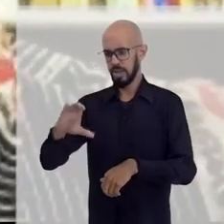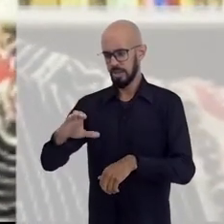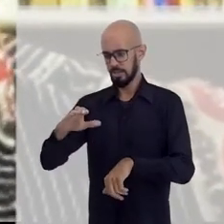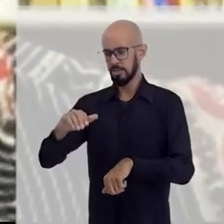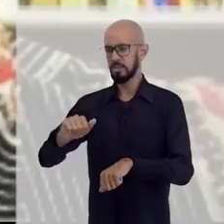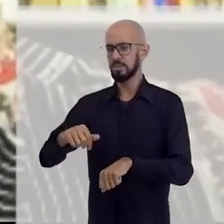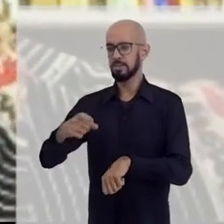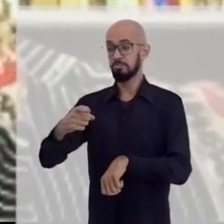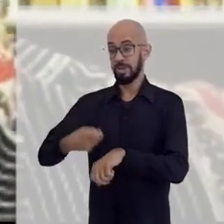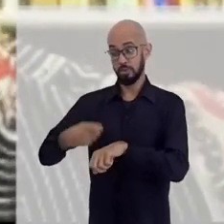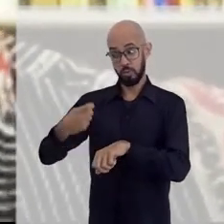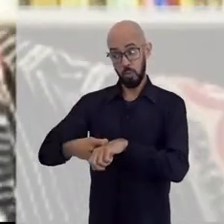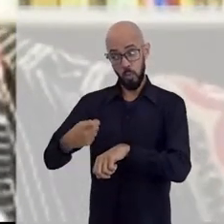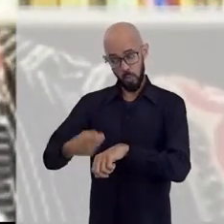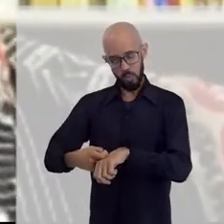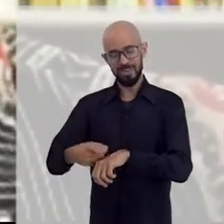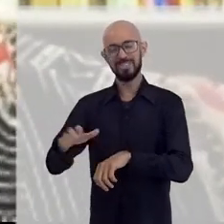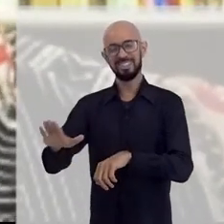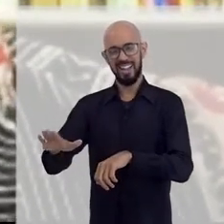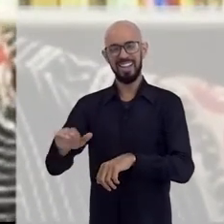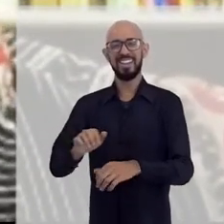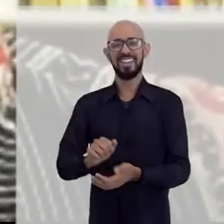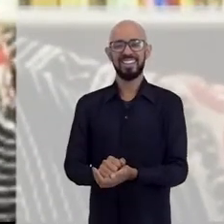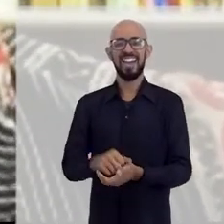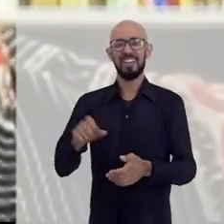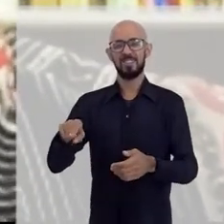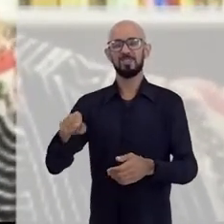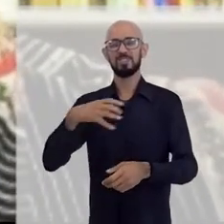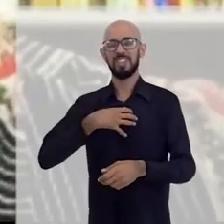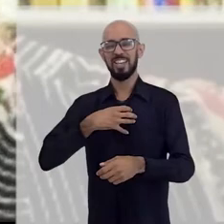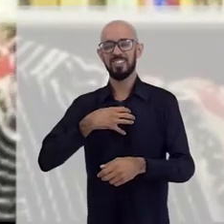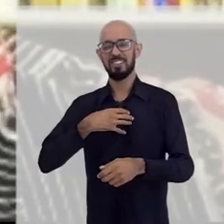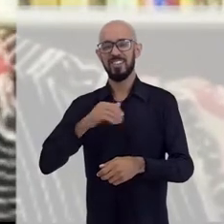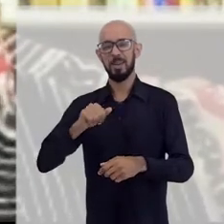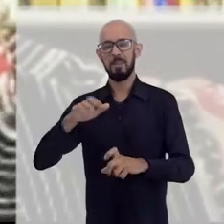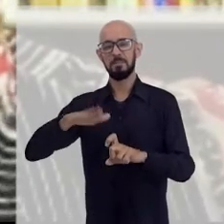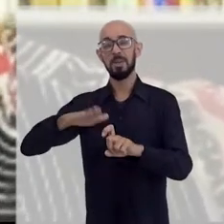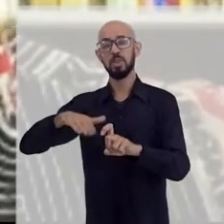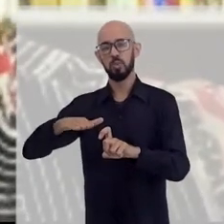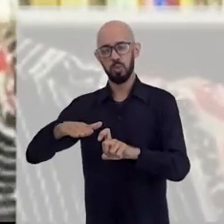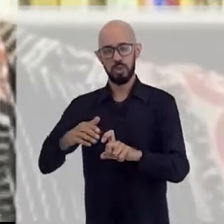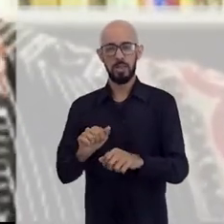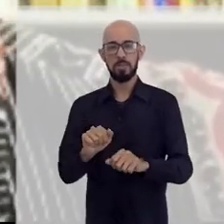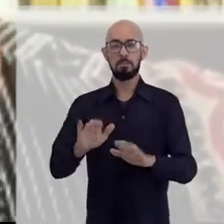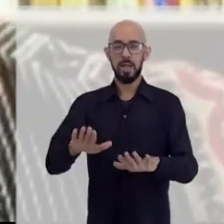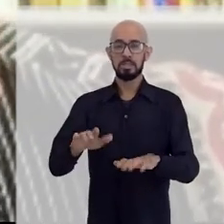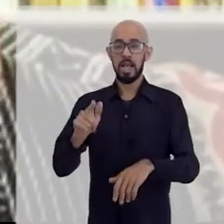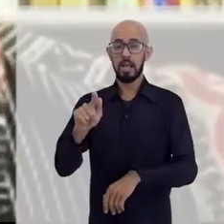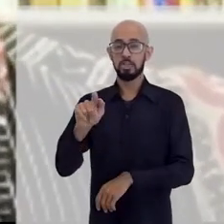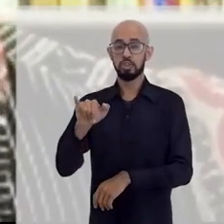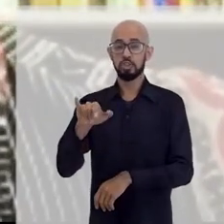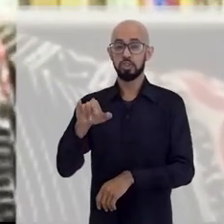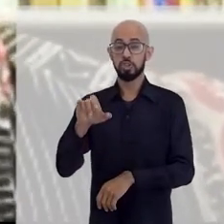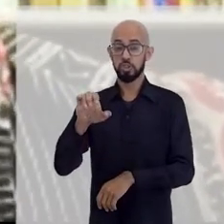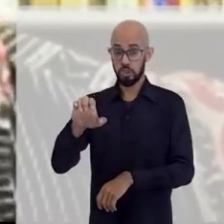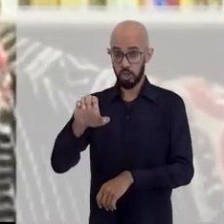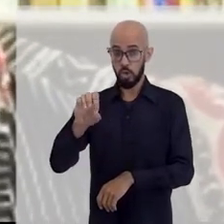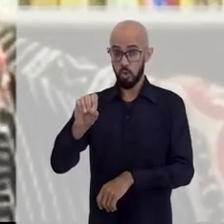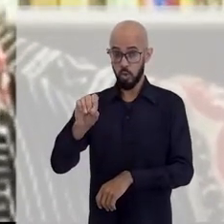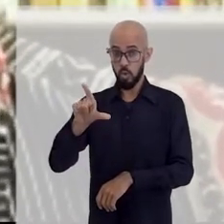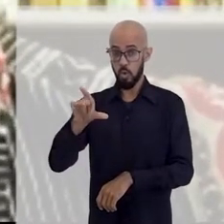mais duras, vamos dizer assim, que a gente chama, né? E eu entrei nessa área das ciências. A geologia, dentre